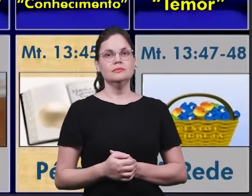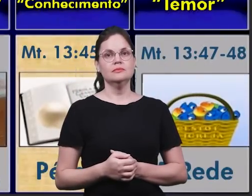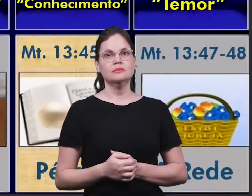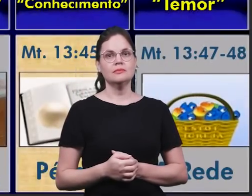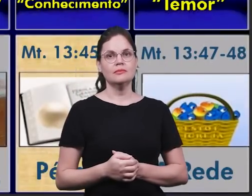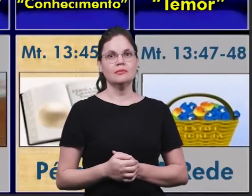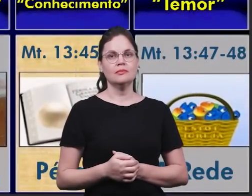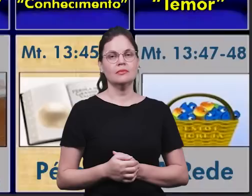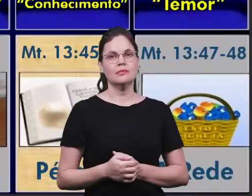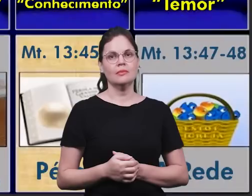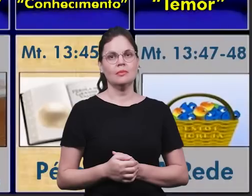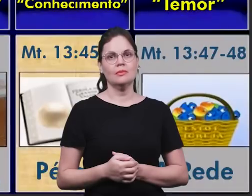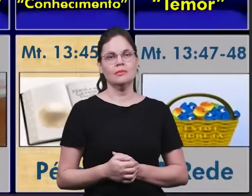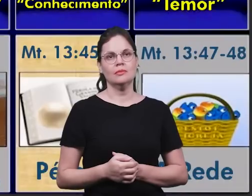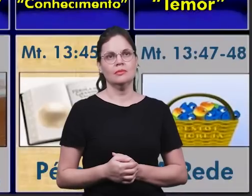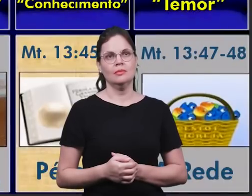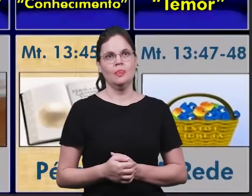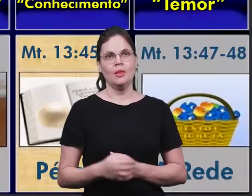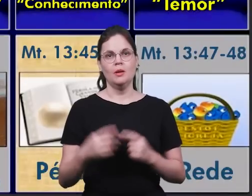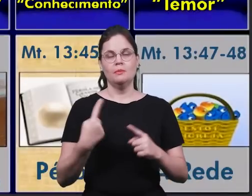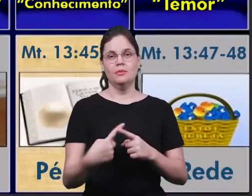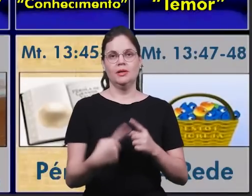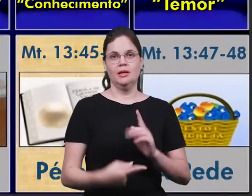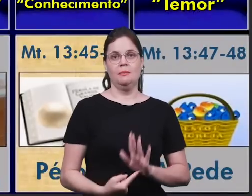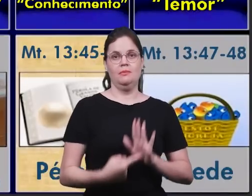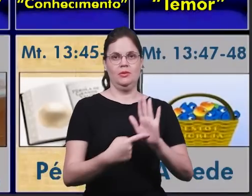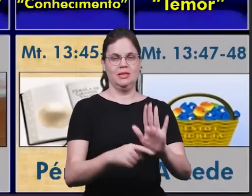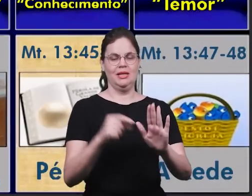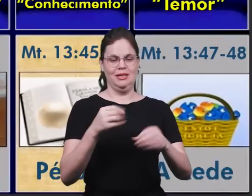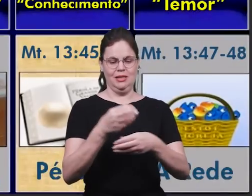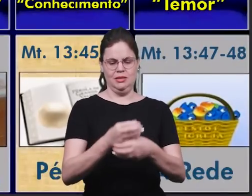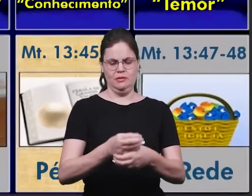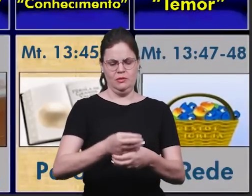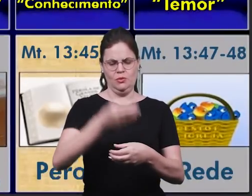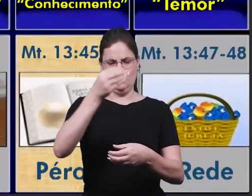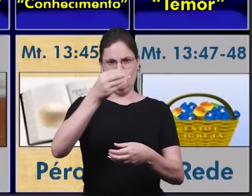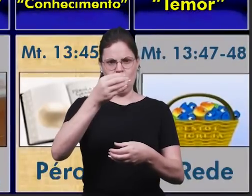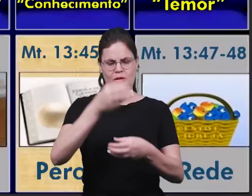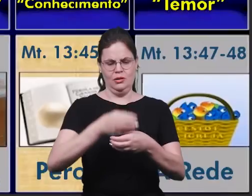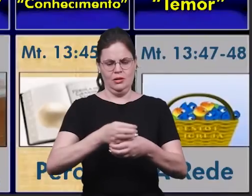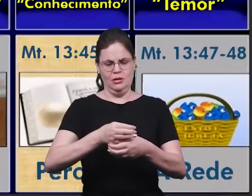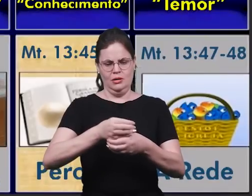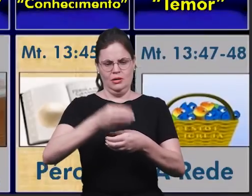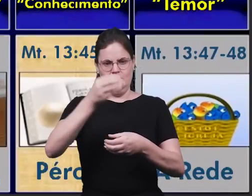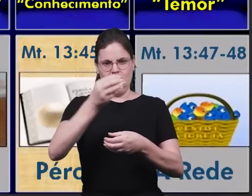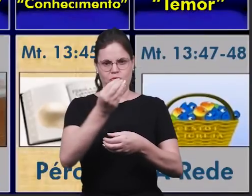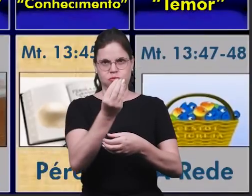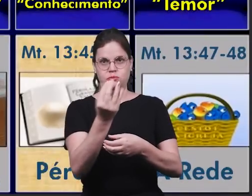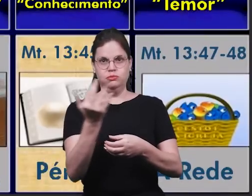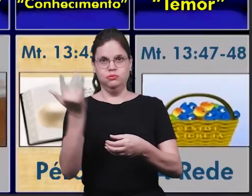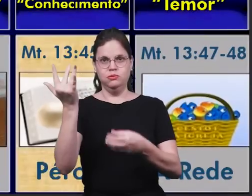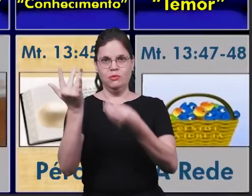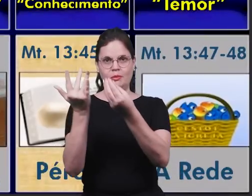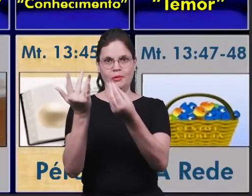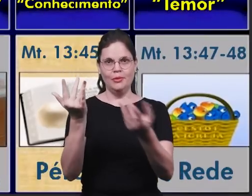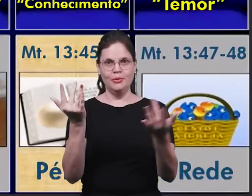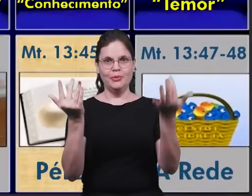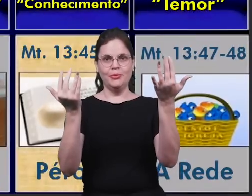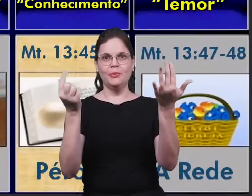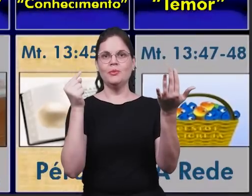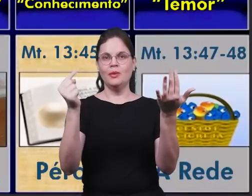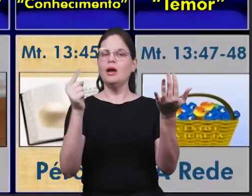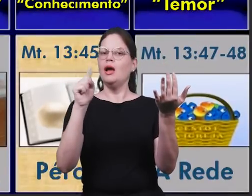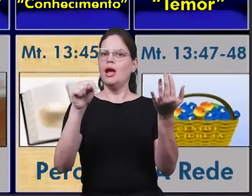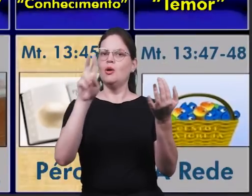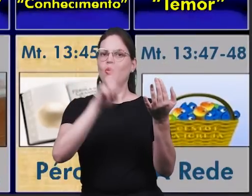mostrar um elemento como o castiçal, que era usado, inclusive, no Velho Testamento como uma peça,